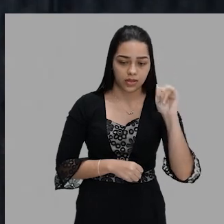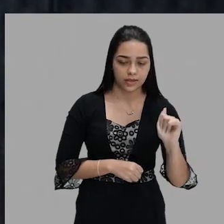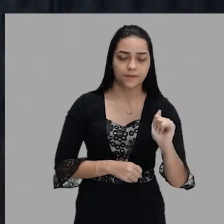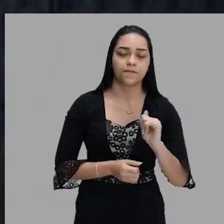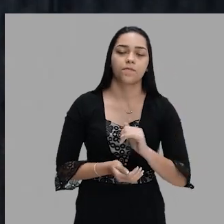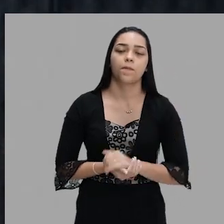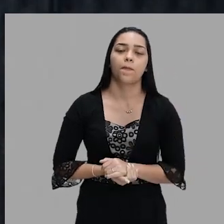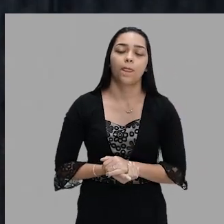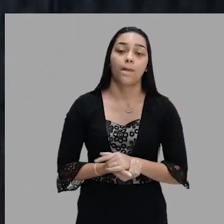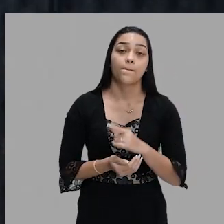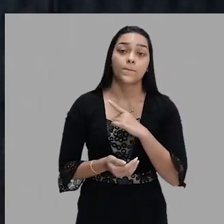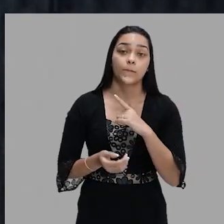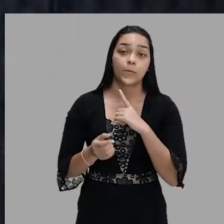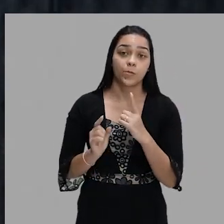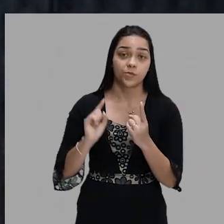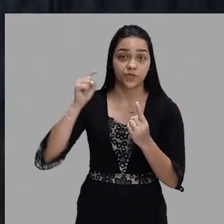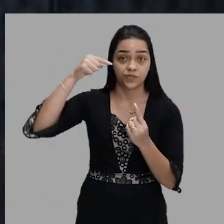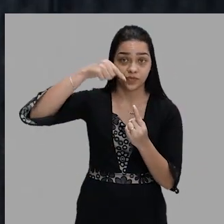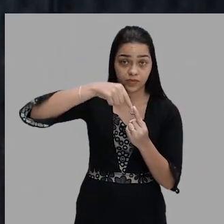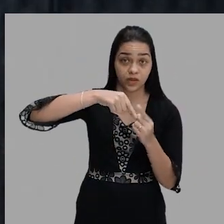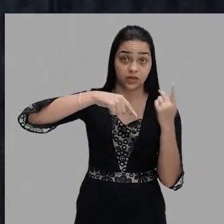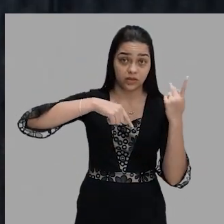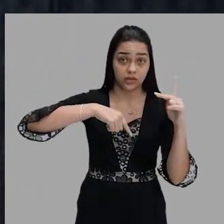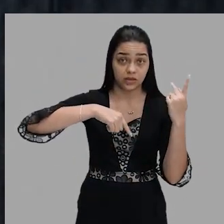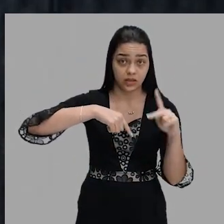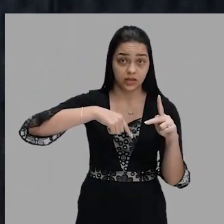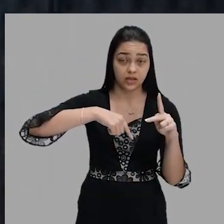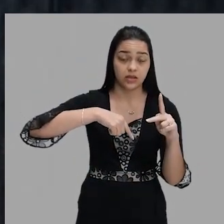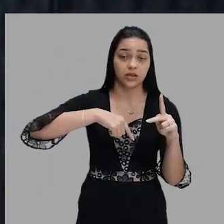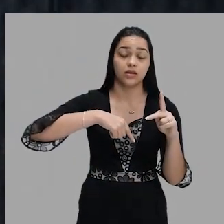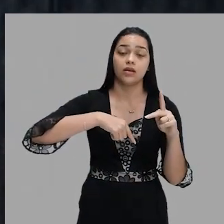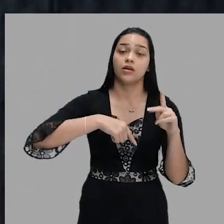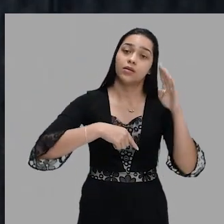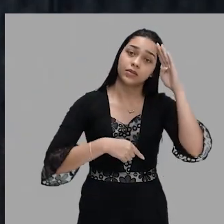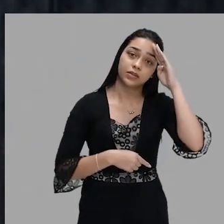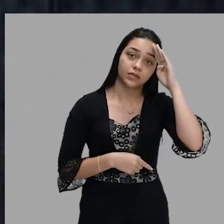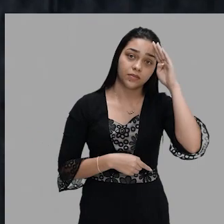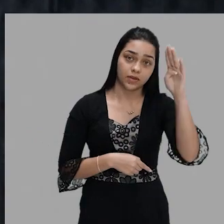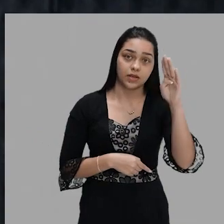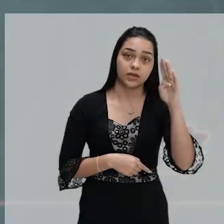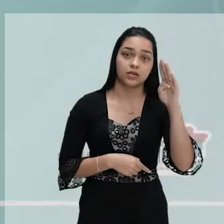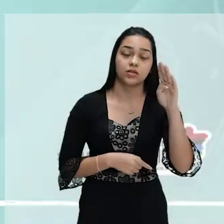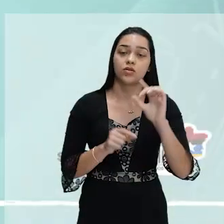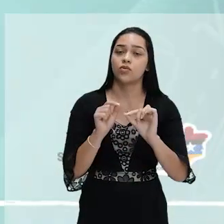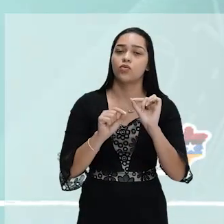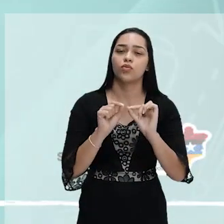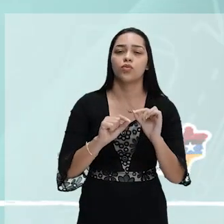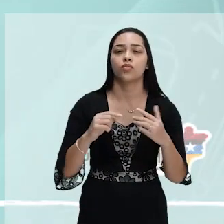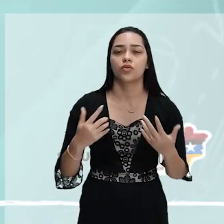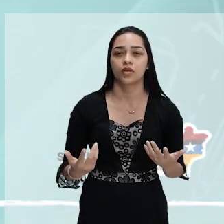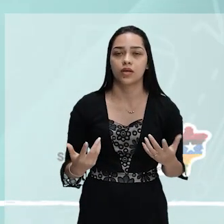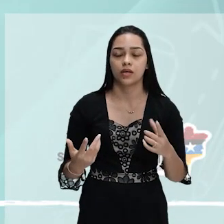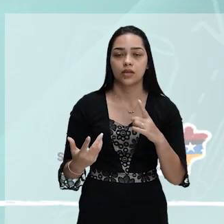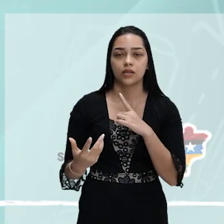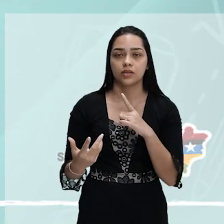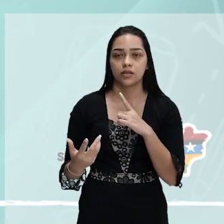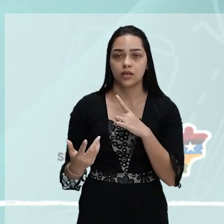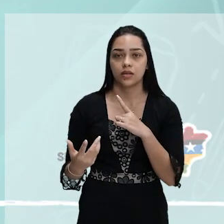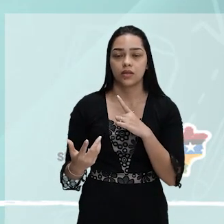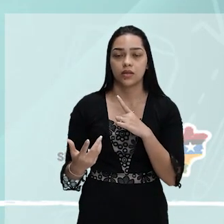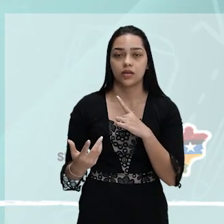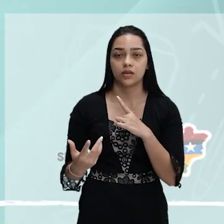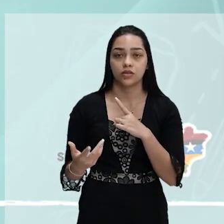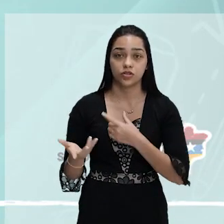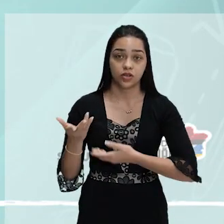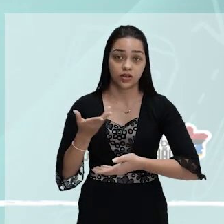ok? E as funções dessas células, as funções principais, são essas aqui, ó. Elas têm a função